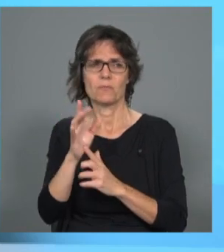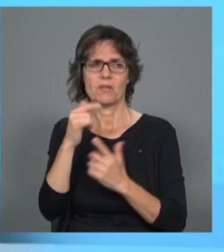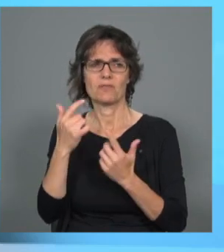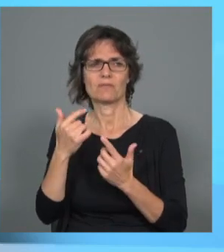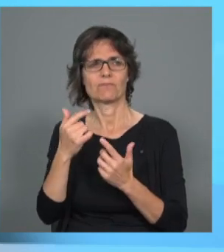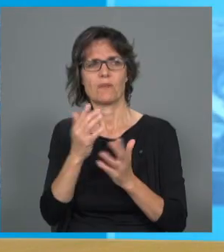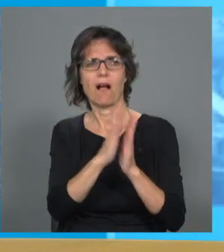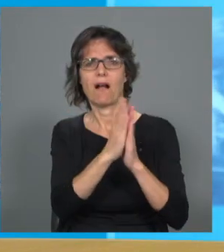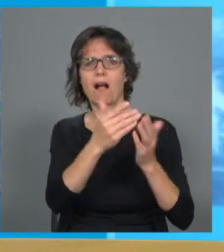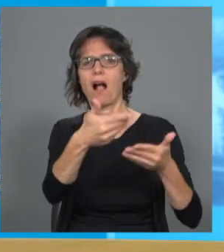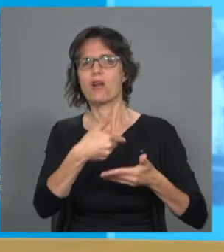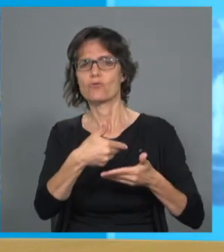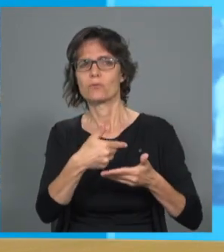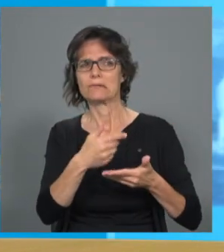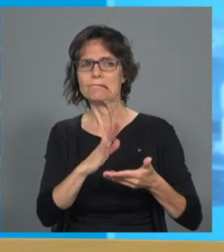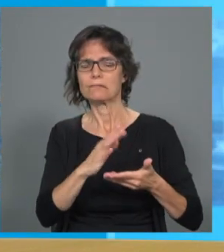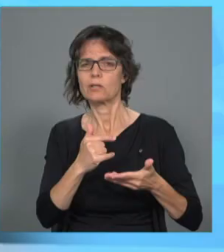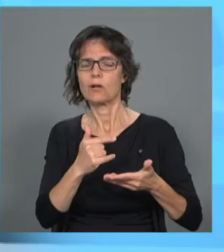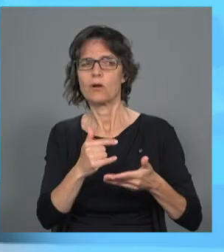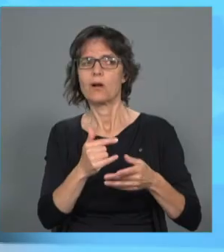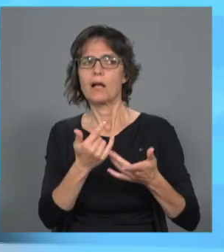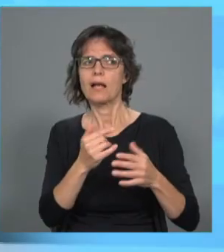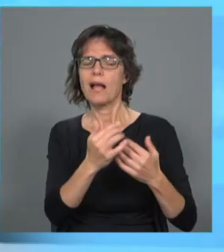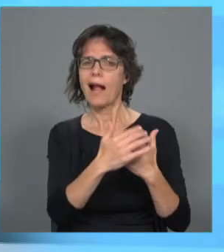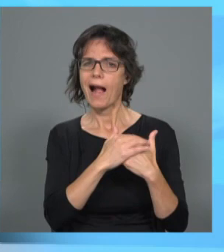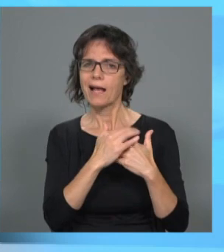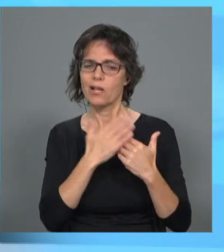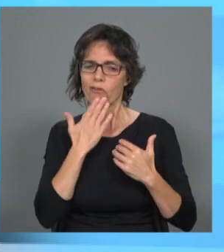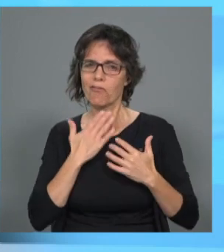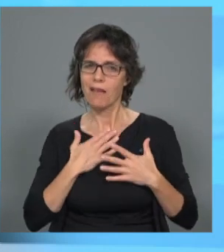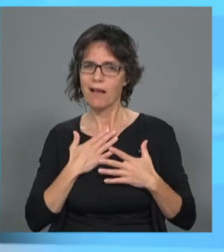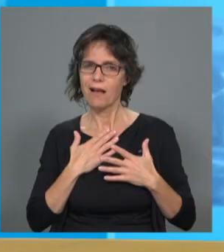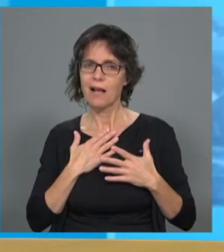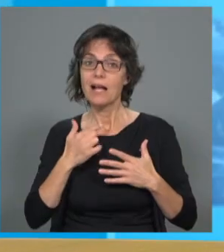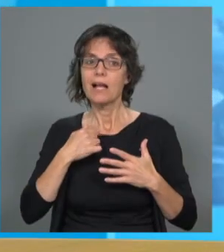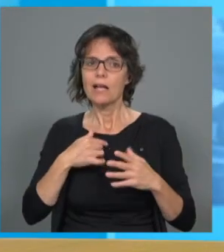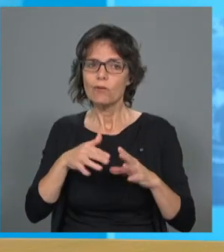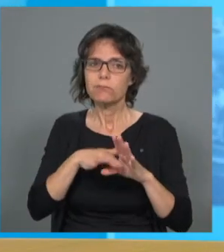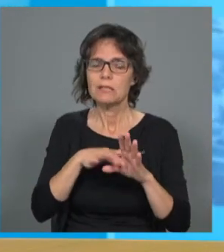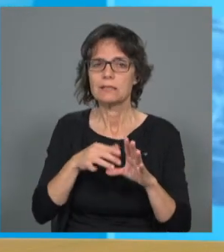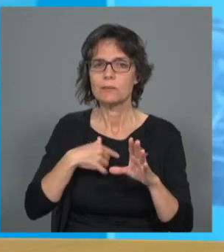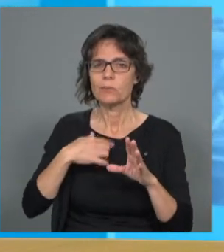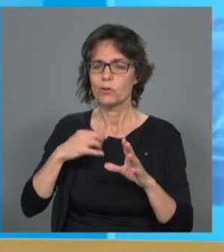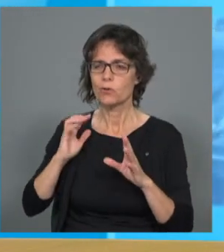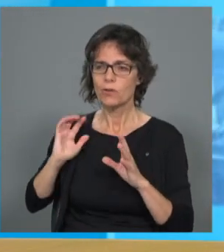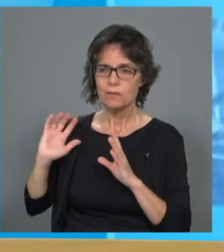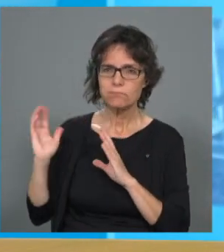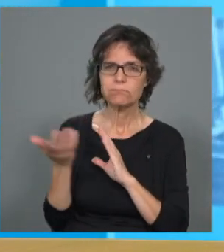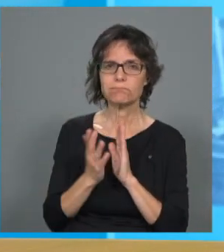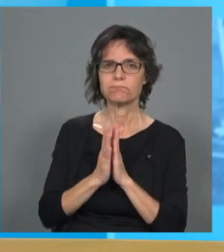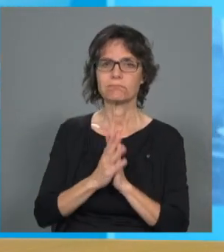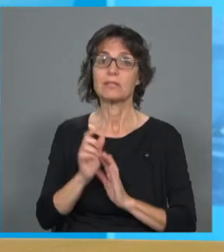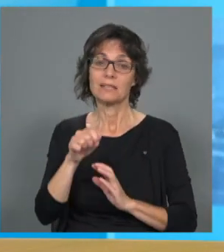Mas sentir-se envolvido, acarinhado. É importante trabalhar. Esta semana, por acaso, revi um filme sobre as